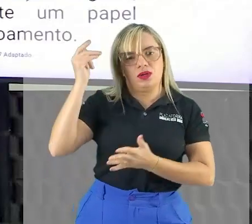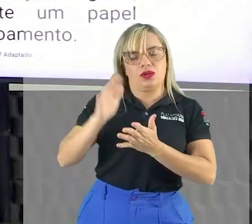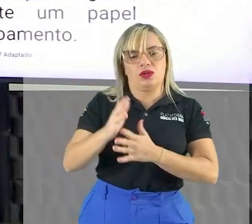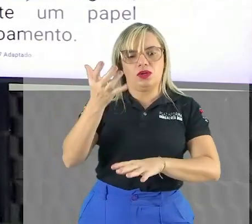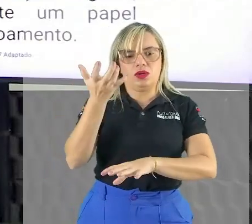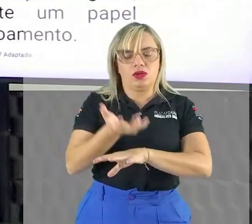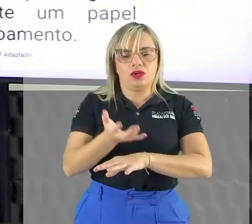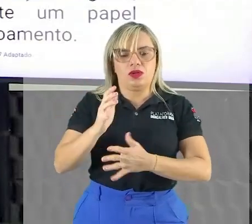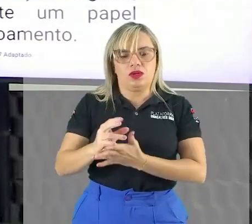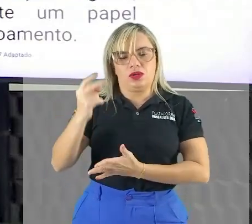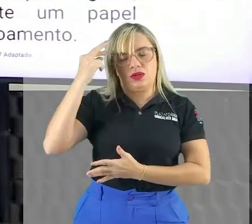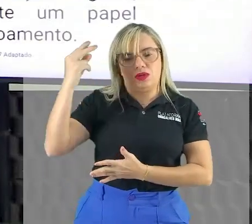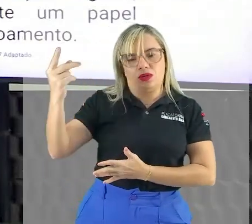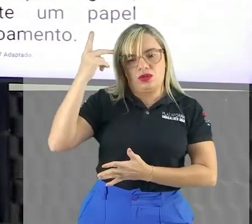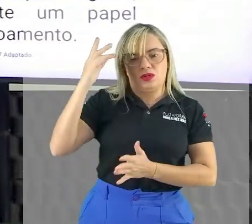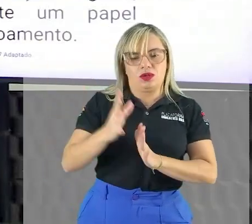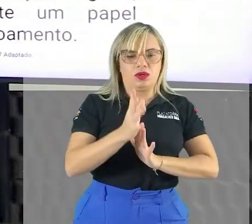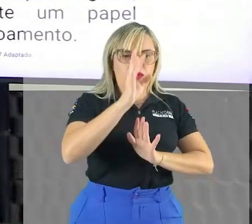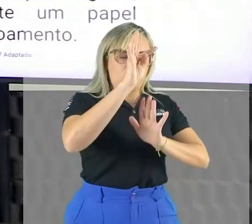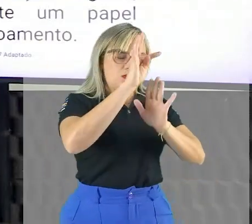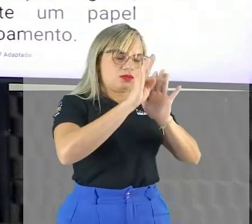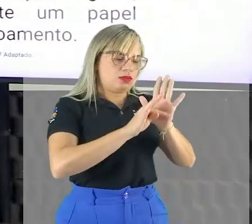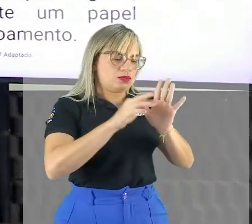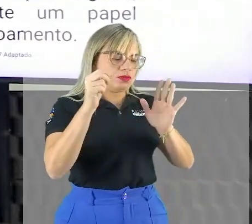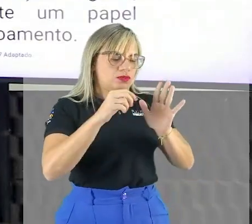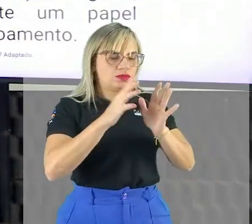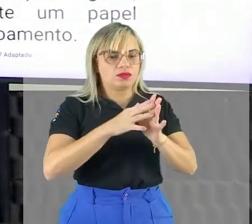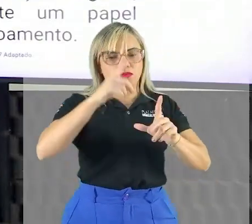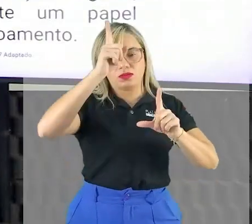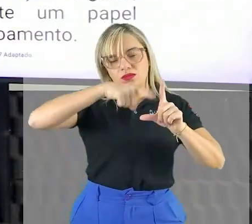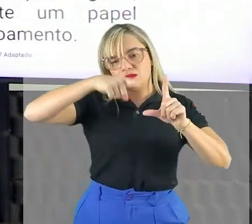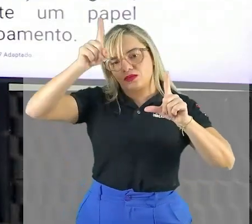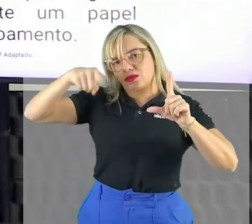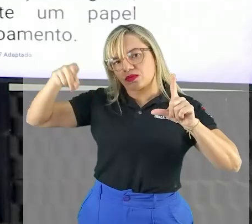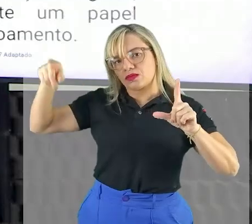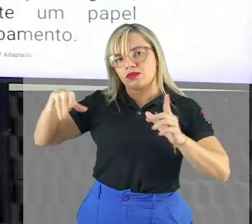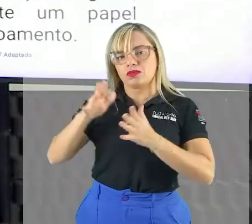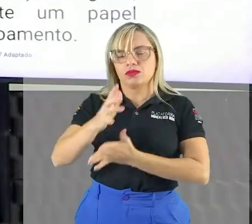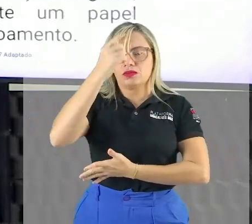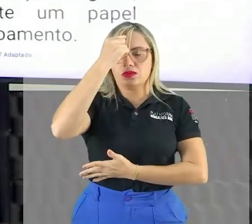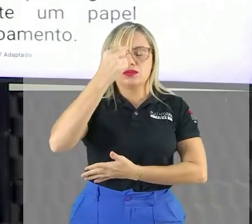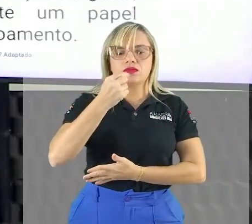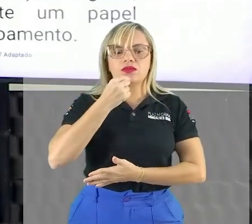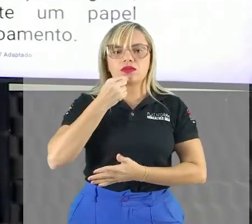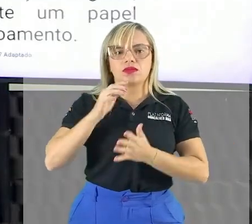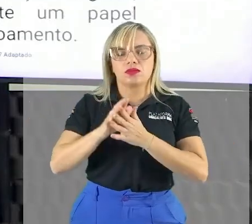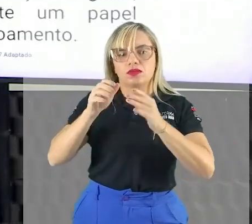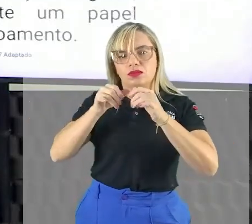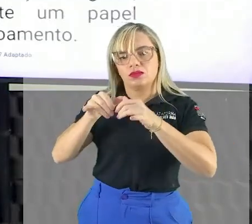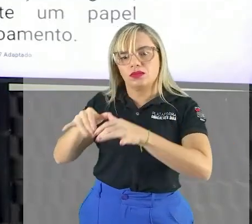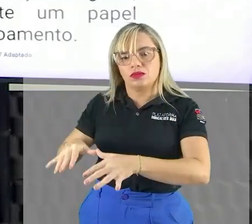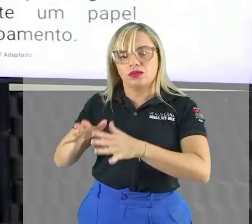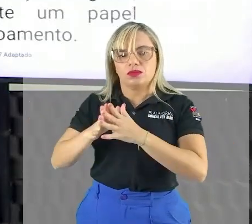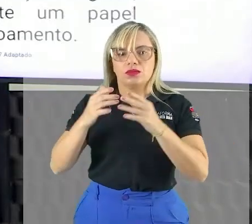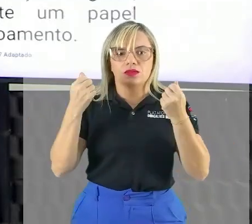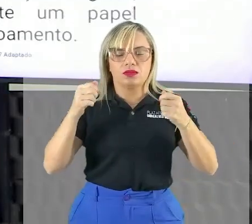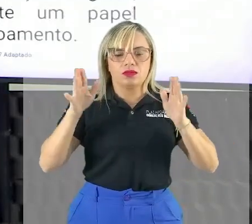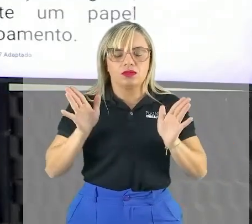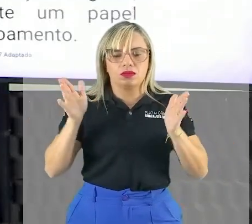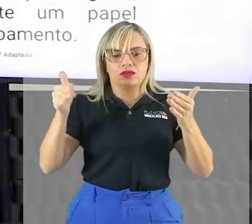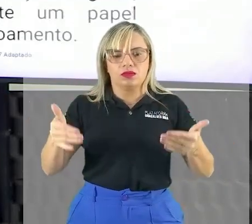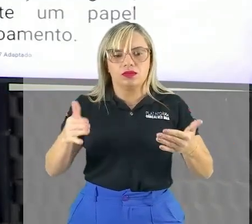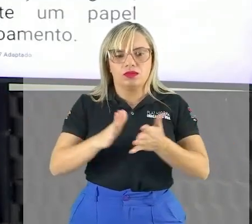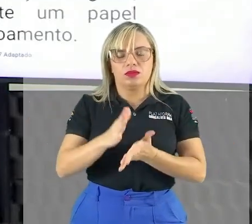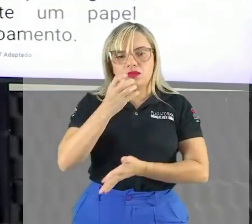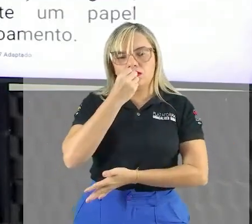História, elas trazem um texto, elas trazem um gráfico, uma figura, um mapa, e é necessário atentar. Bom,